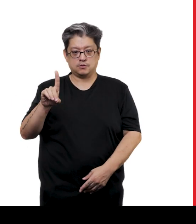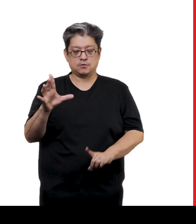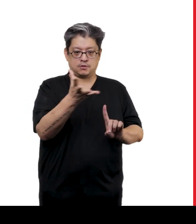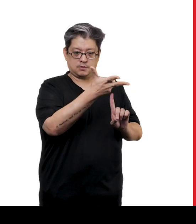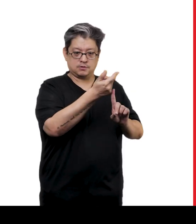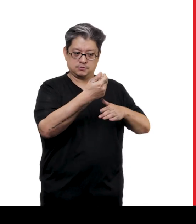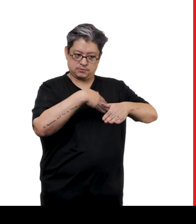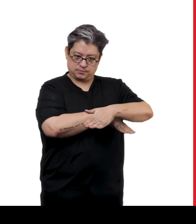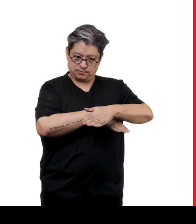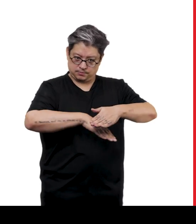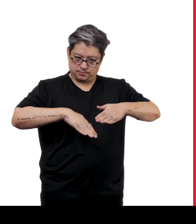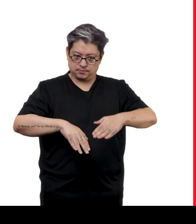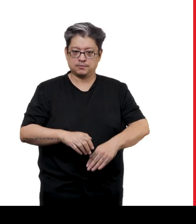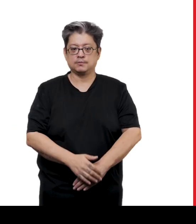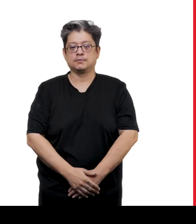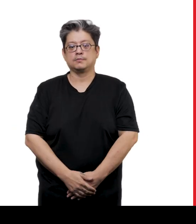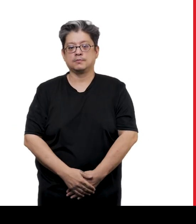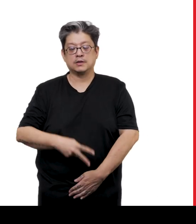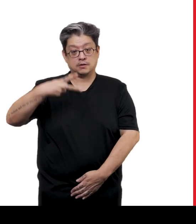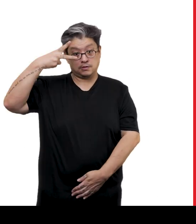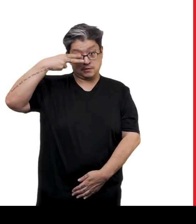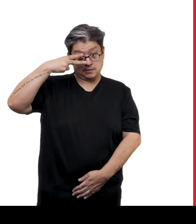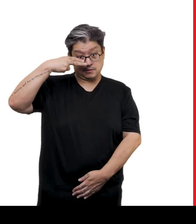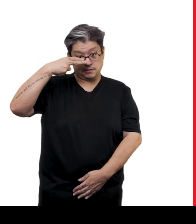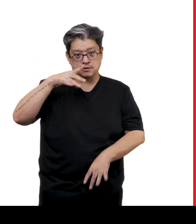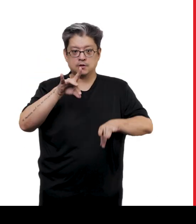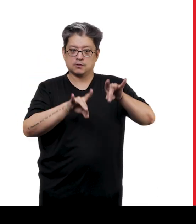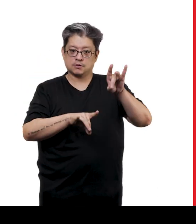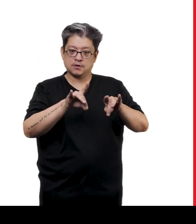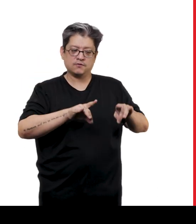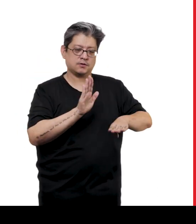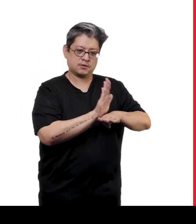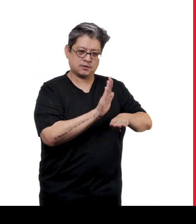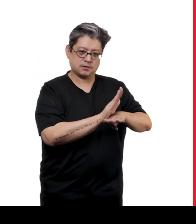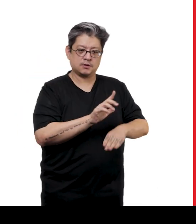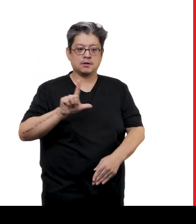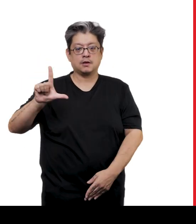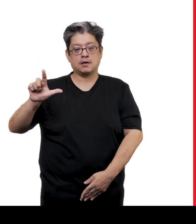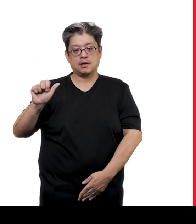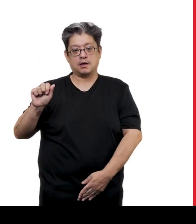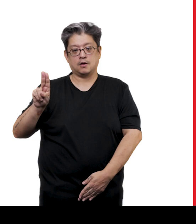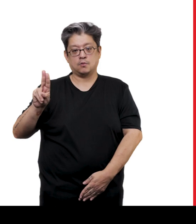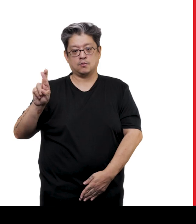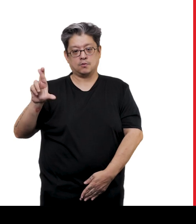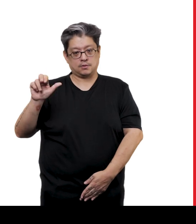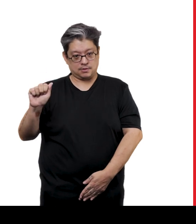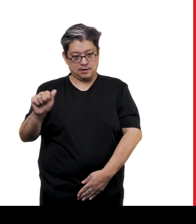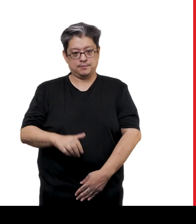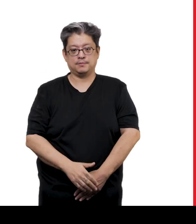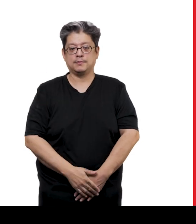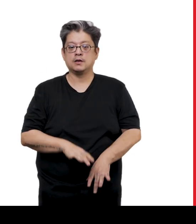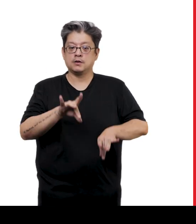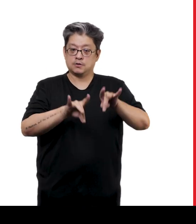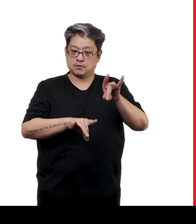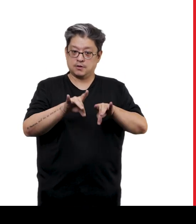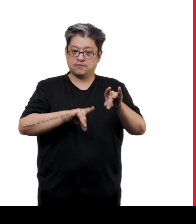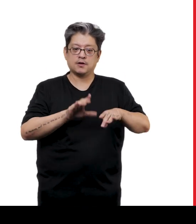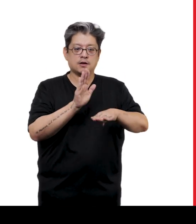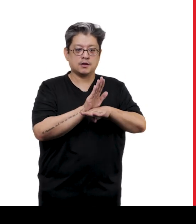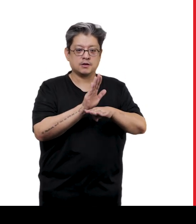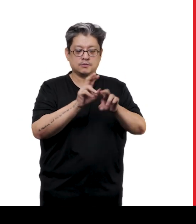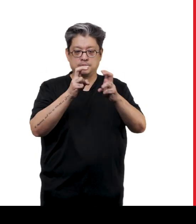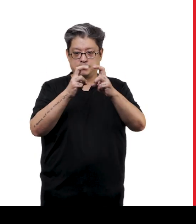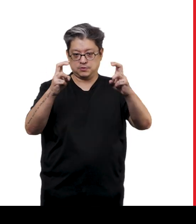assistente MASP. A mostra integra o conjunto de 5 ensaios sobre o MASP, exposições que inauguram